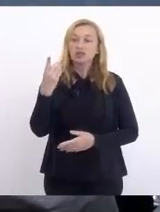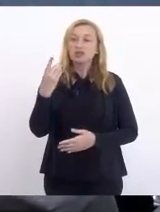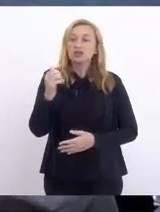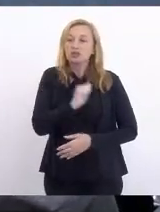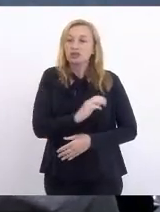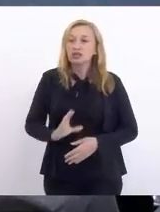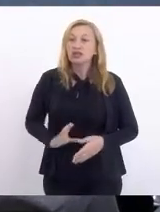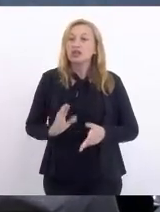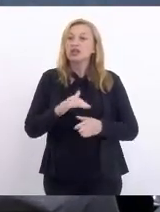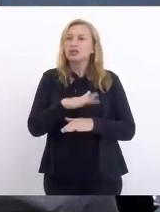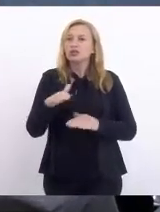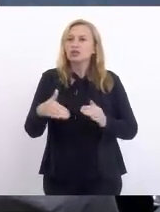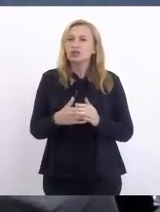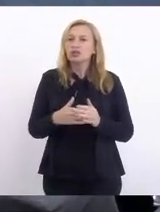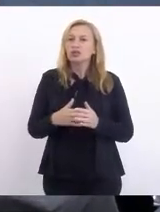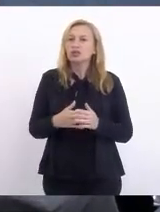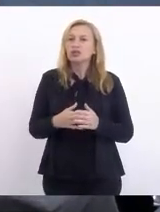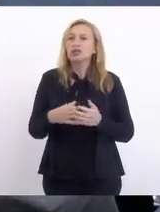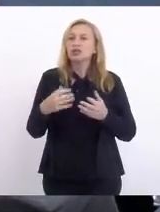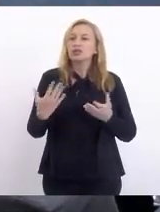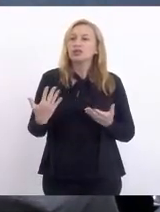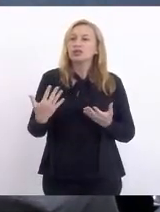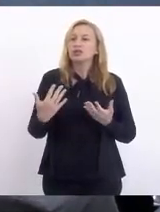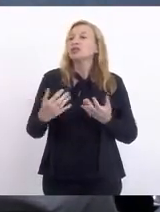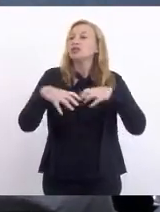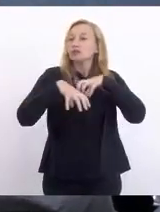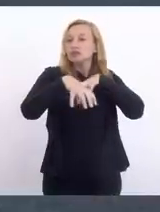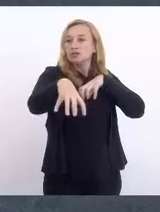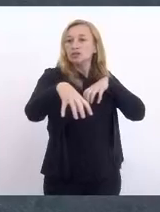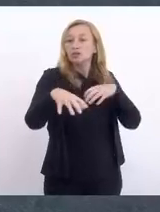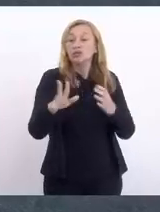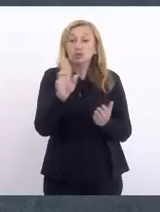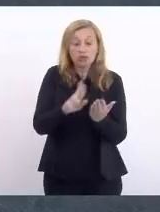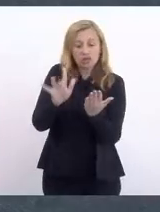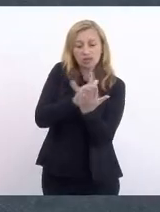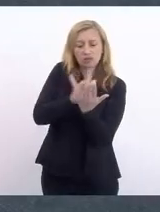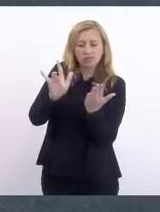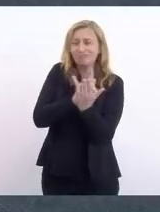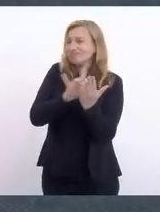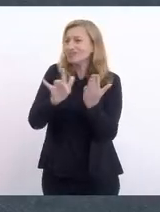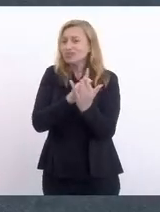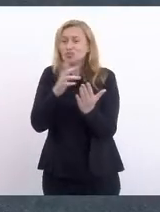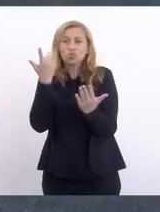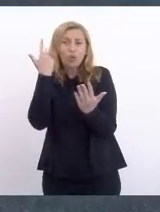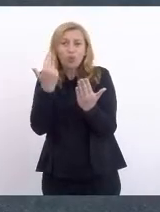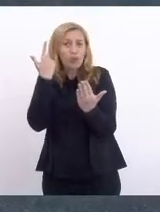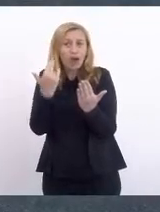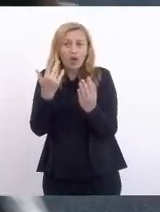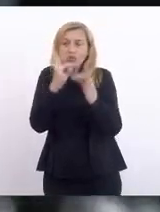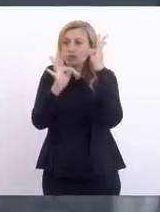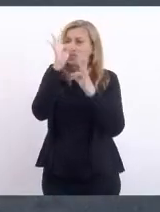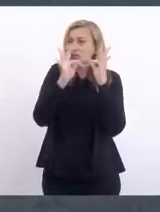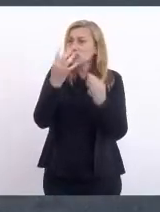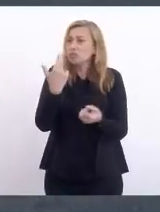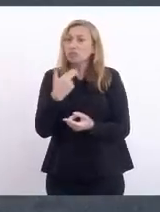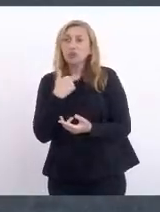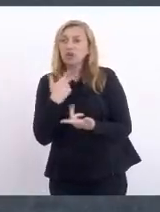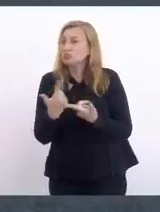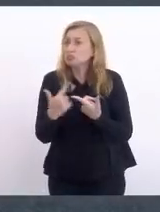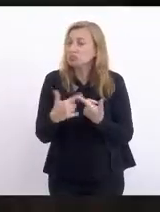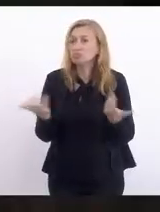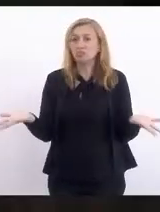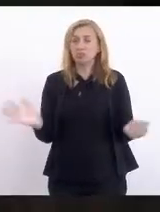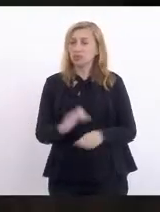nós todos aqui muitas vezes entramos em sessão digital usando smartphone é equipamento tecnológico Porque aqui não pode dizer validado